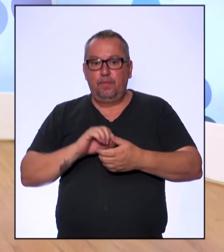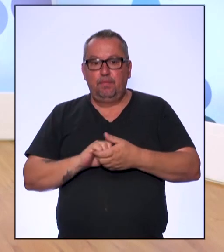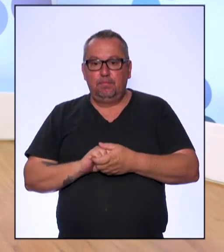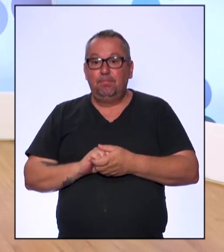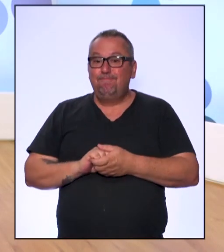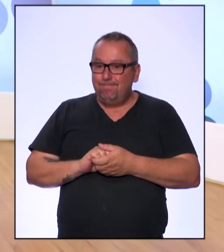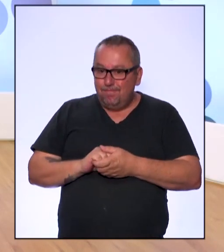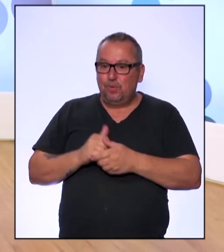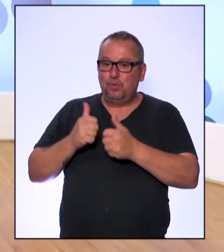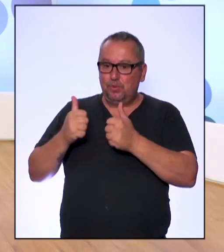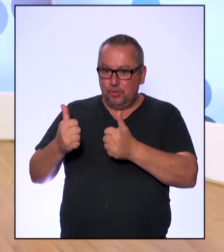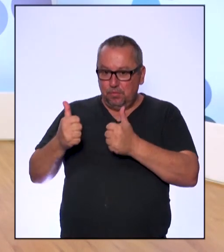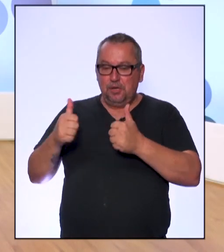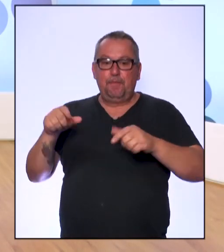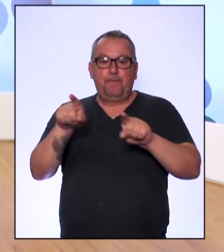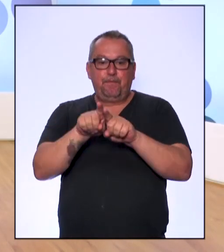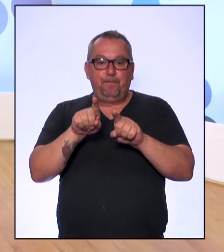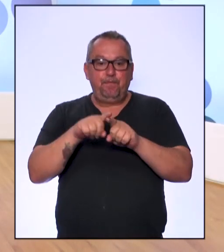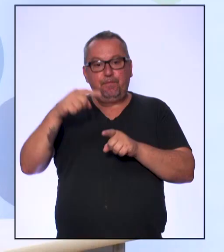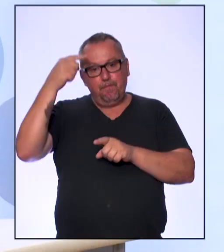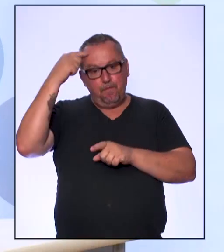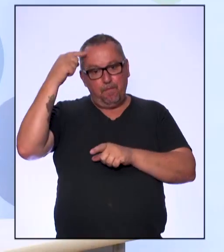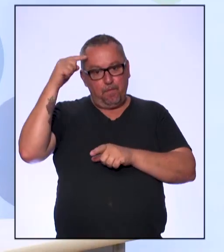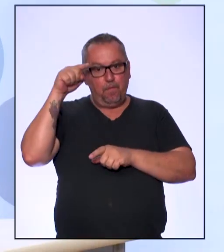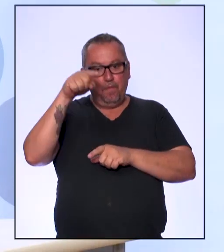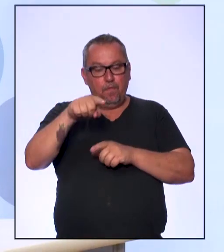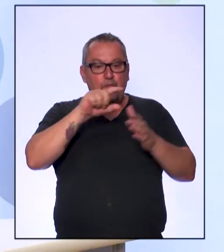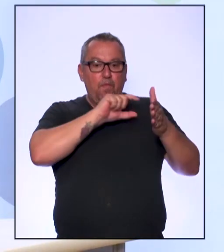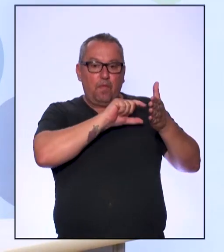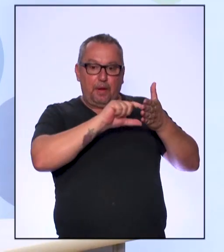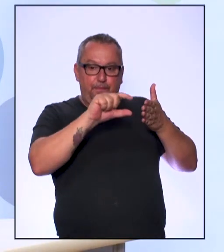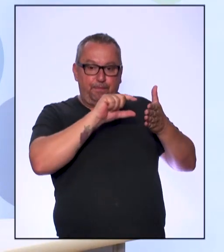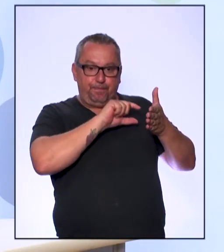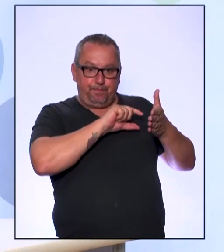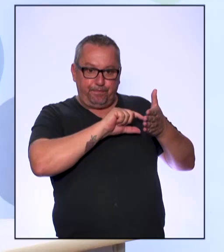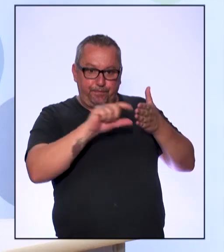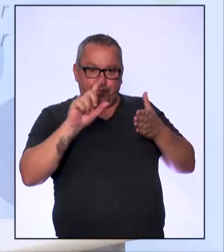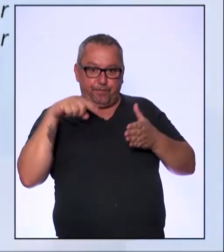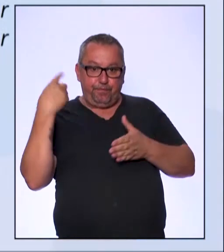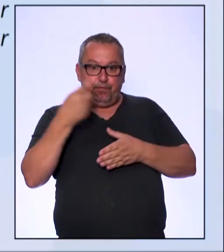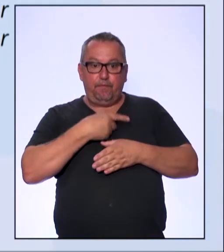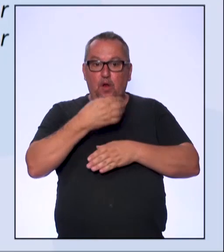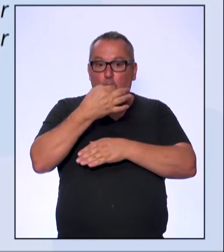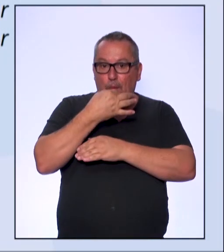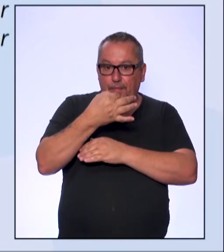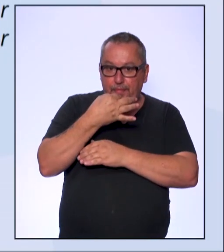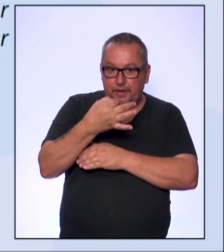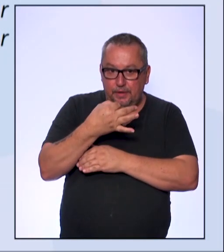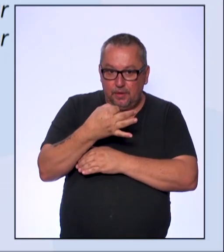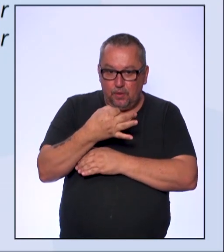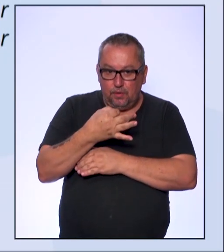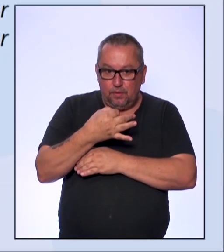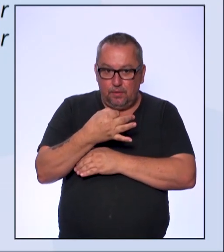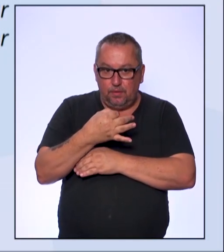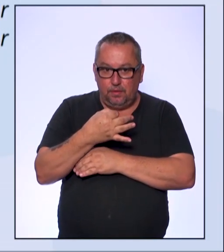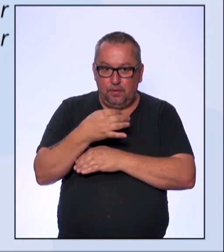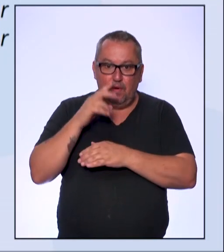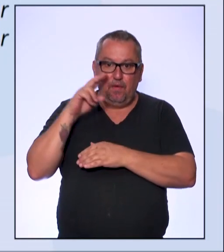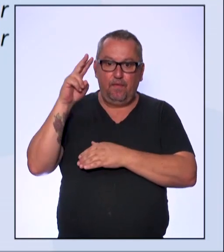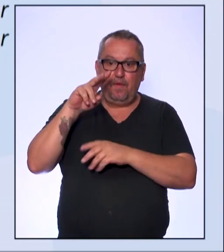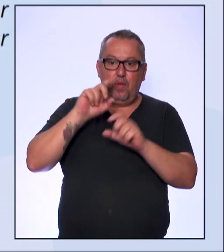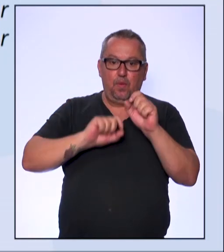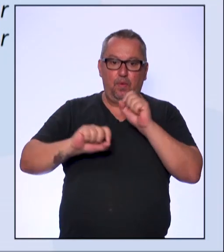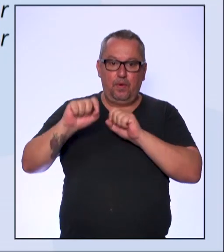bem. Então, gente, pensando neste parágrafo, vamos lá. Qual a sua opinião a respeito desse parágrafo,